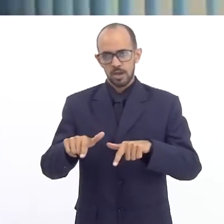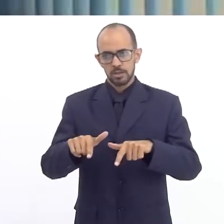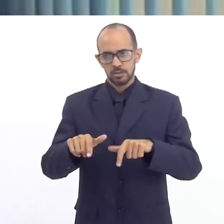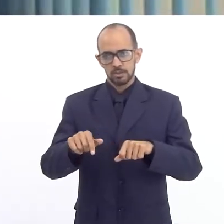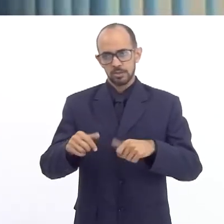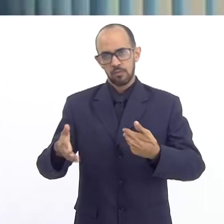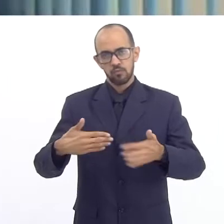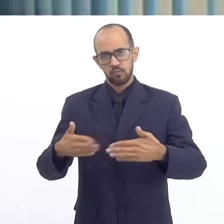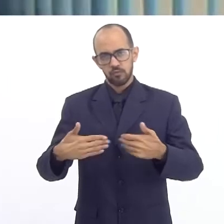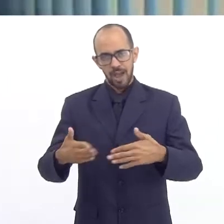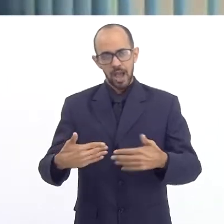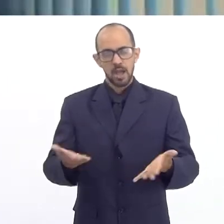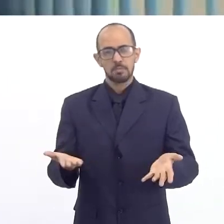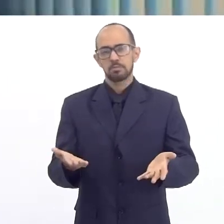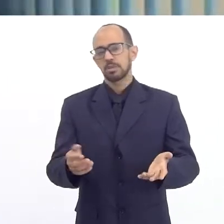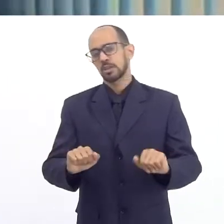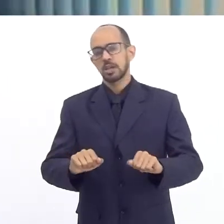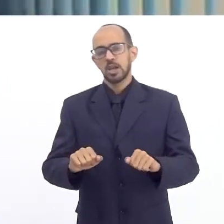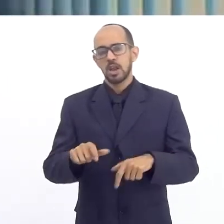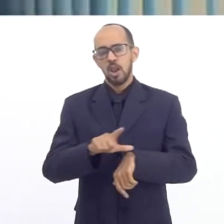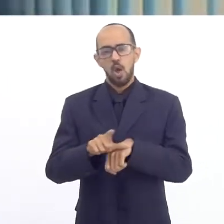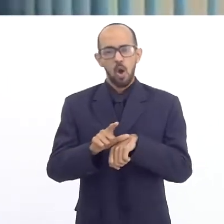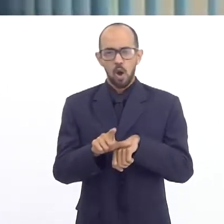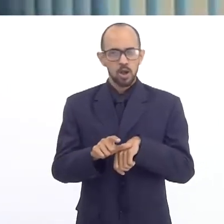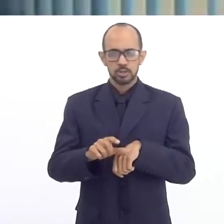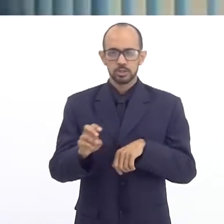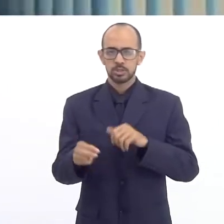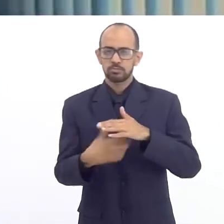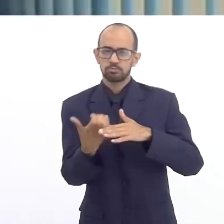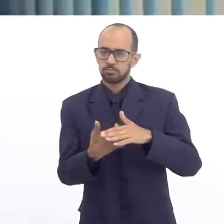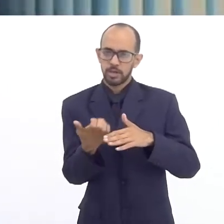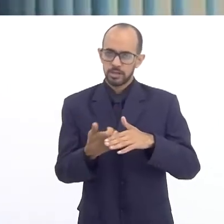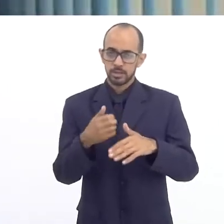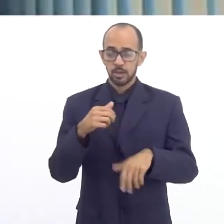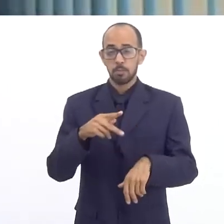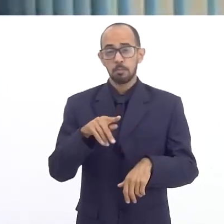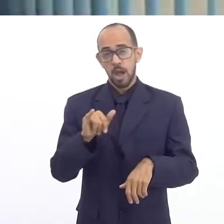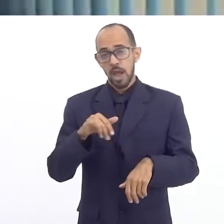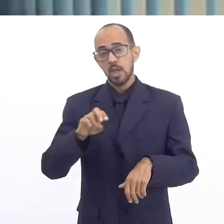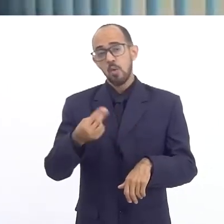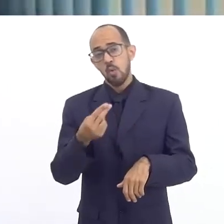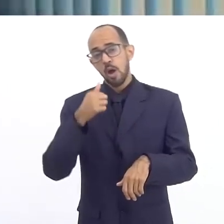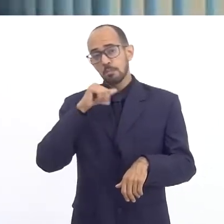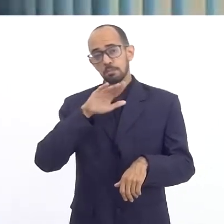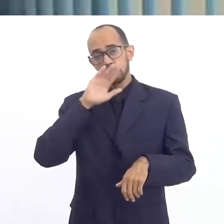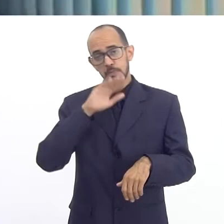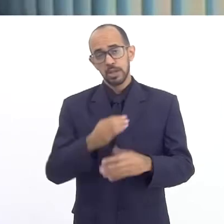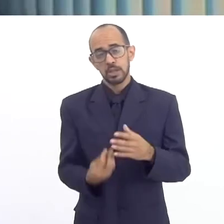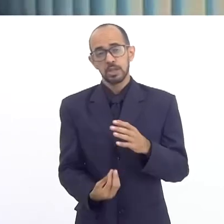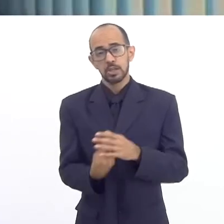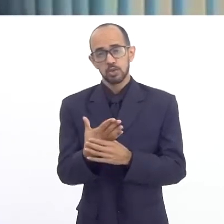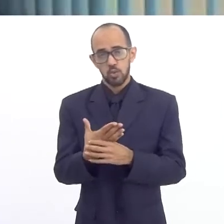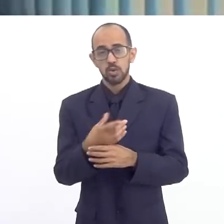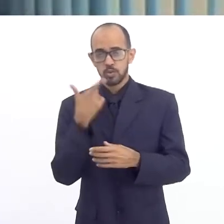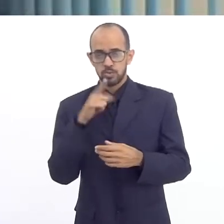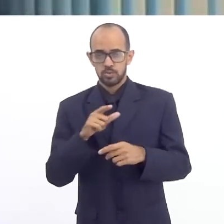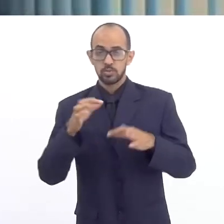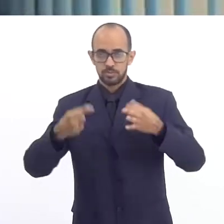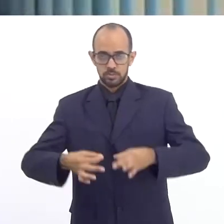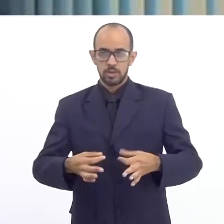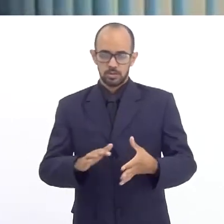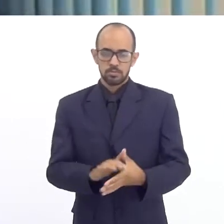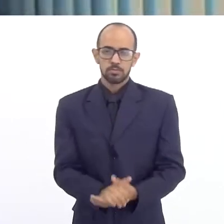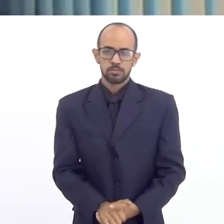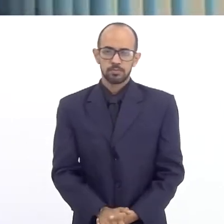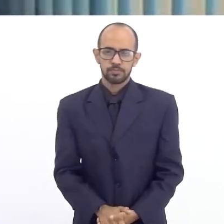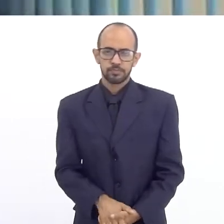trabalho, né, essa fábrica, ou essa loja, ou essa empresa que o pai criou, que a mãe criou, e que deu muito certo.